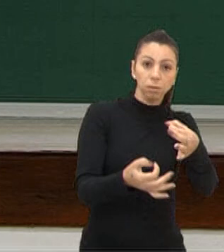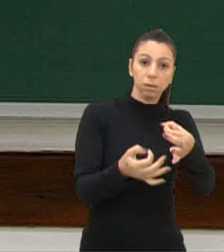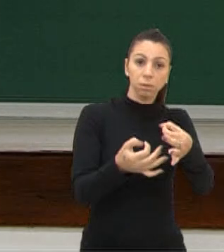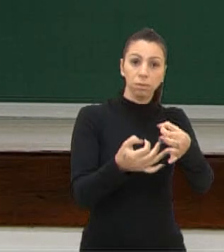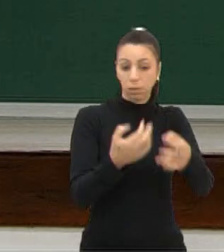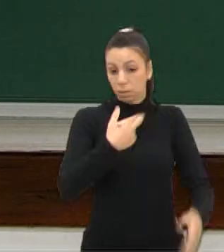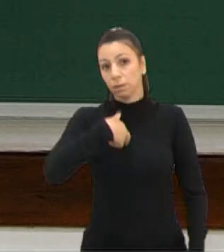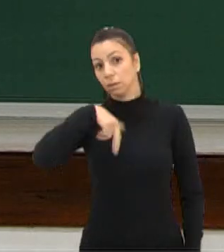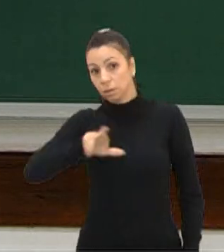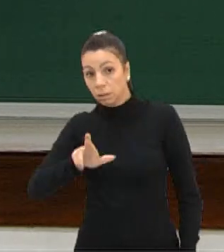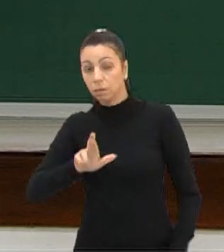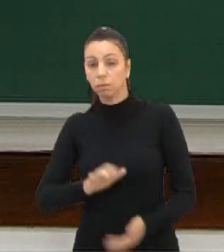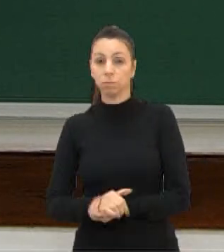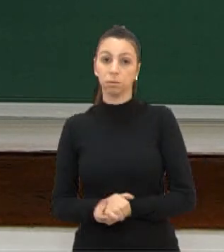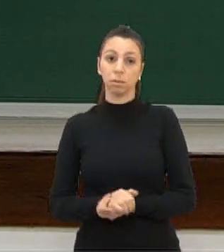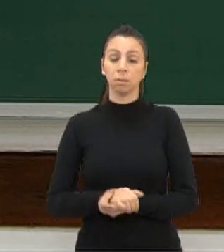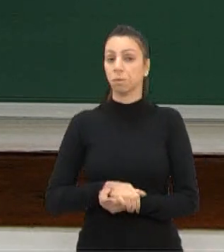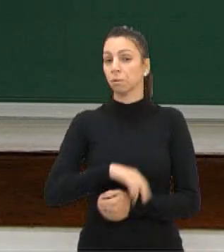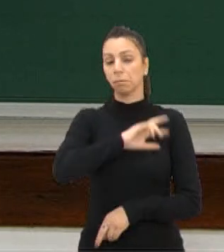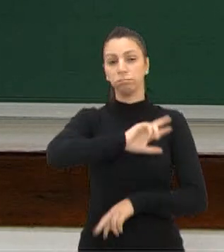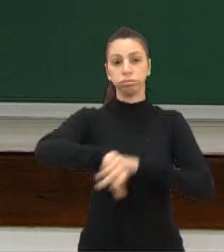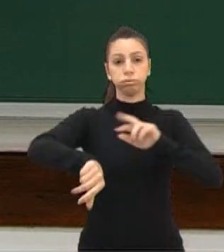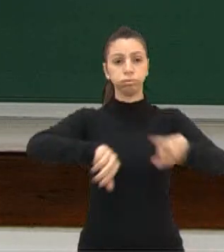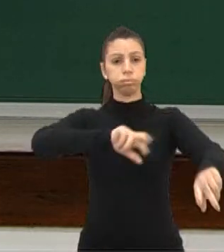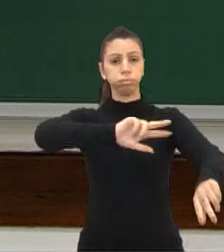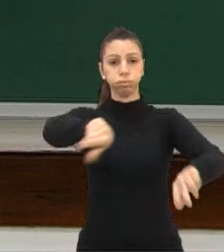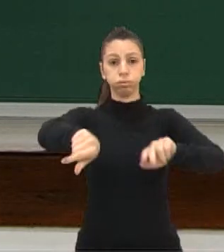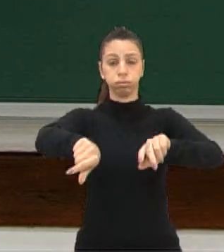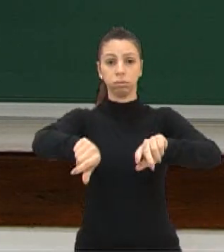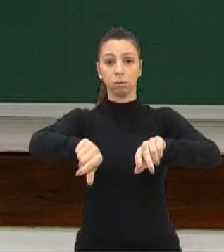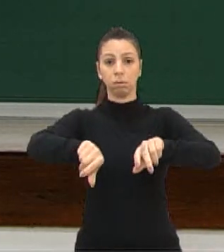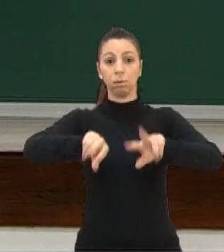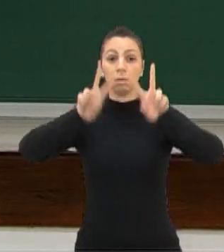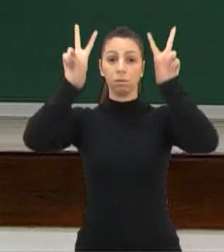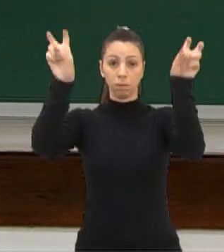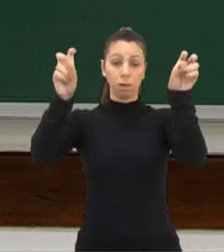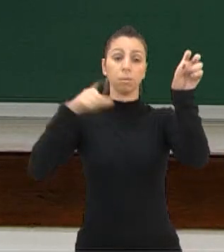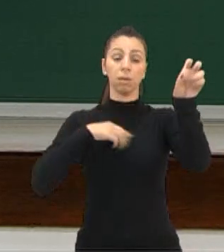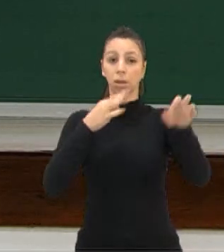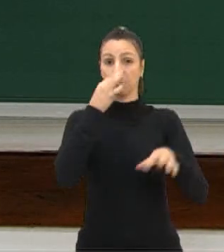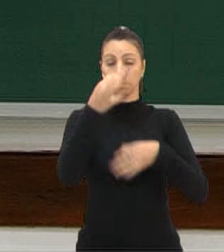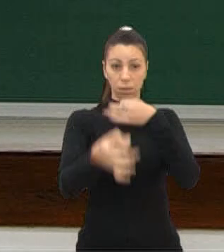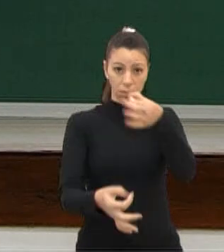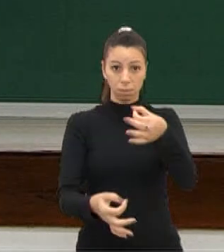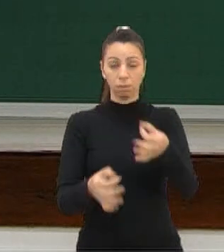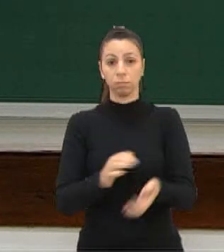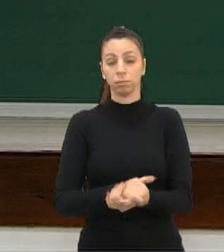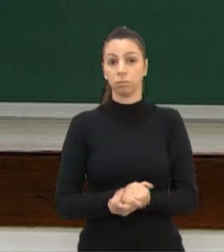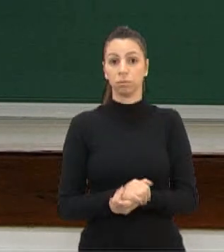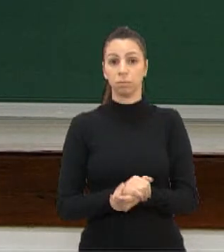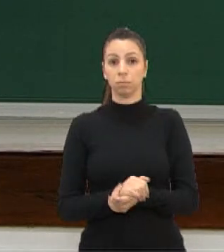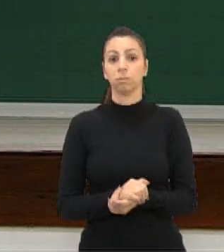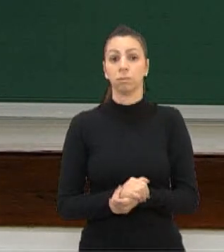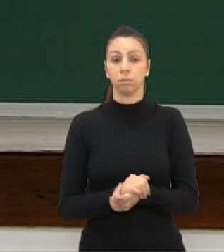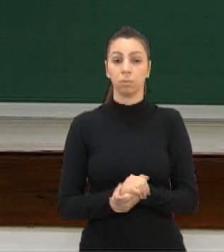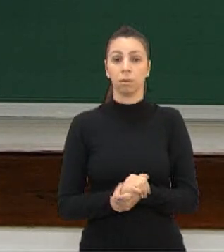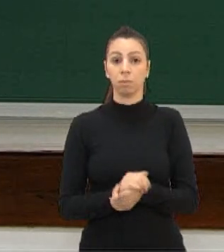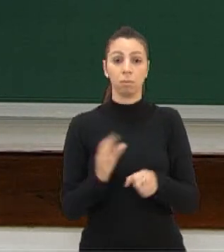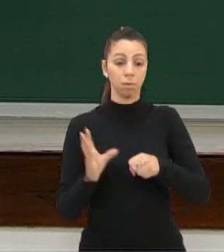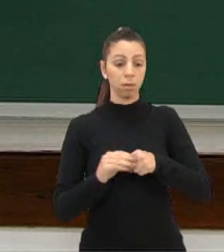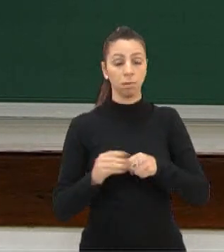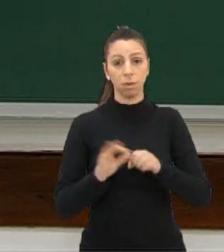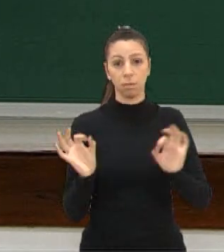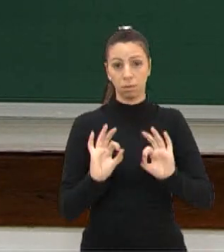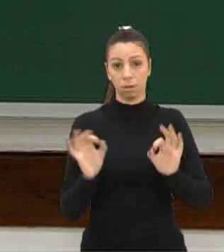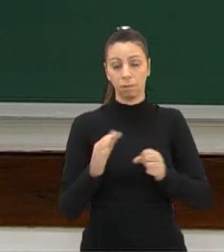sobre religião e qualquer outro assunto, você vai ter alguma opinião, ainda que rasa, ainda que sem conhecimento propriamente dito,